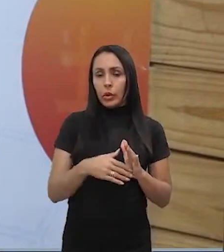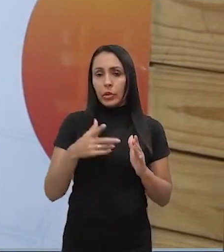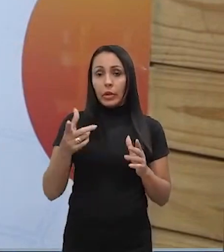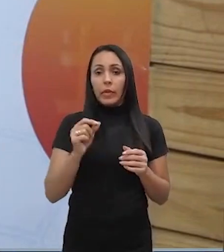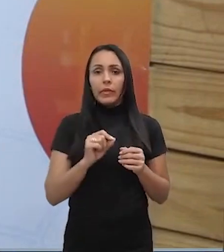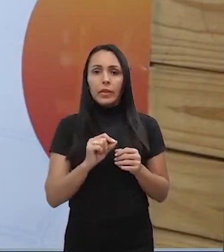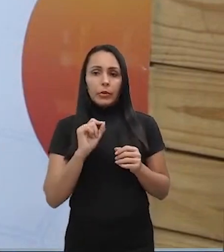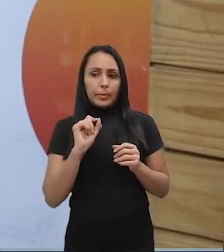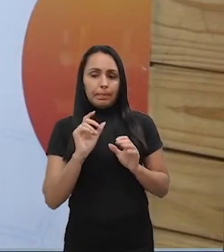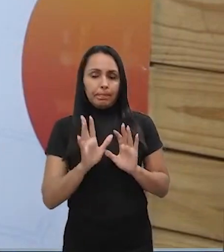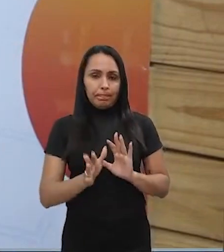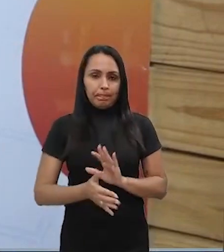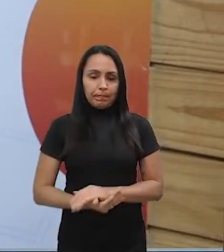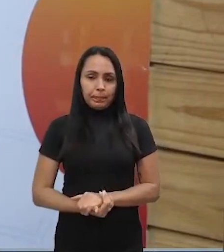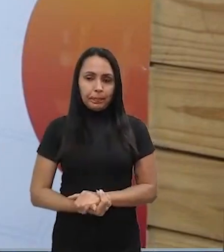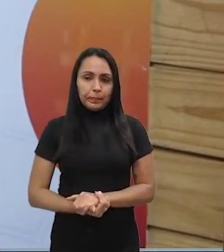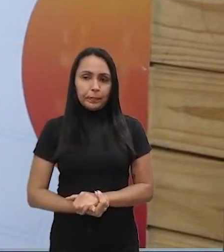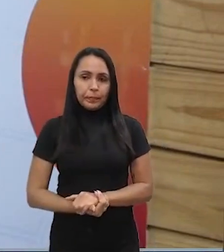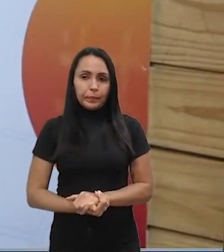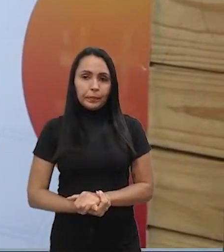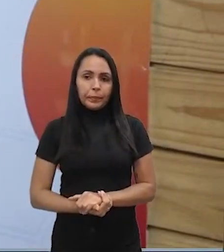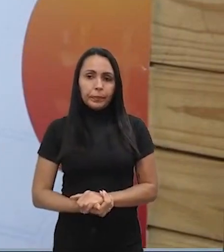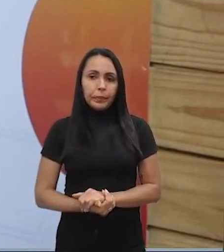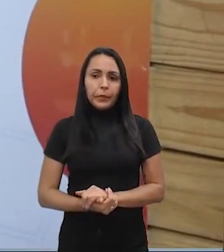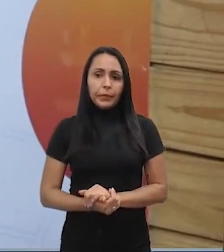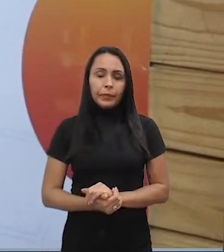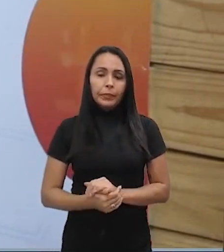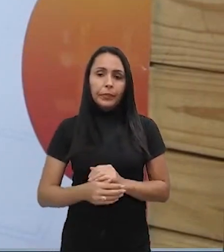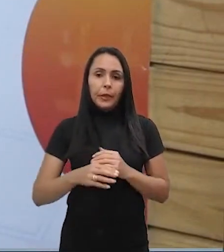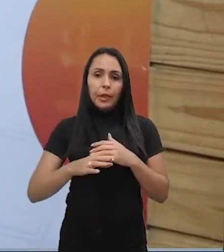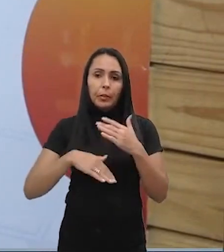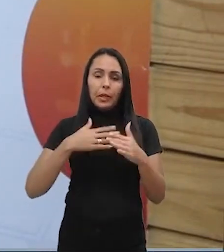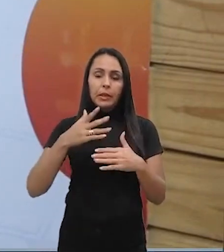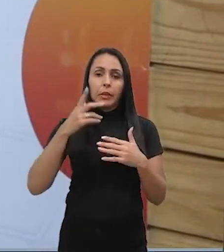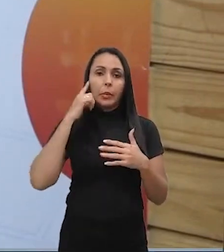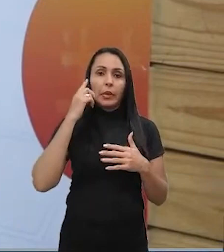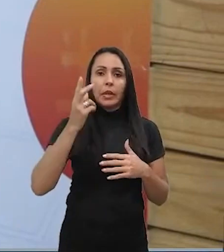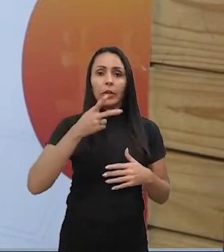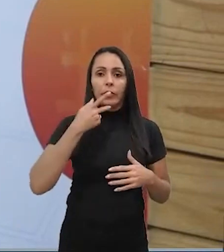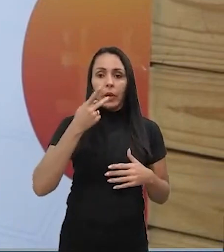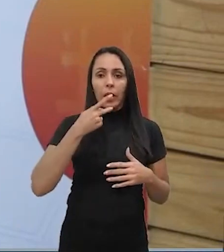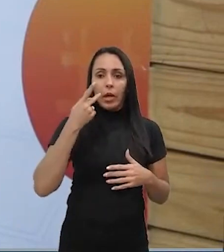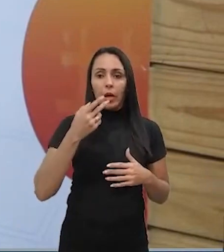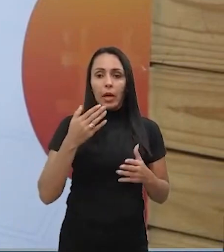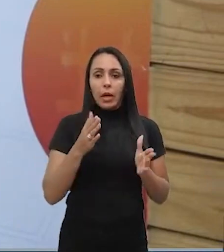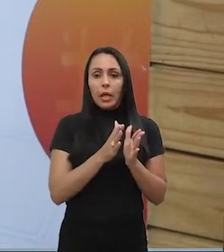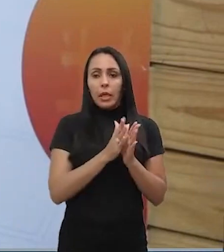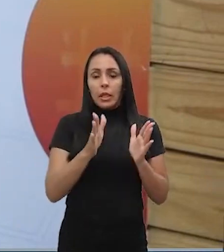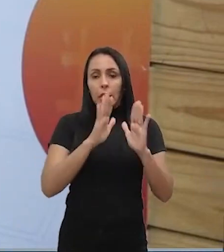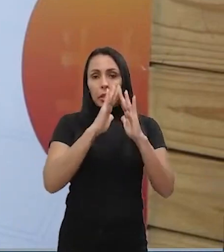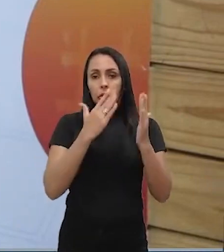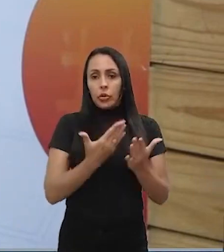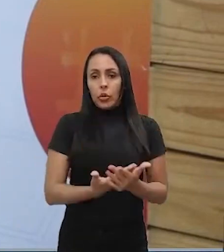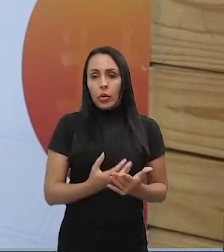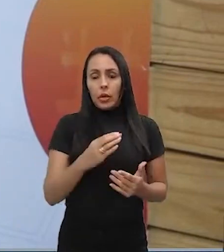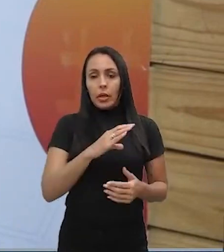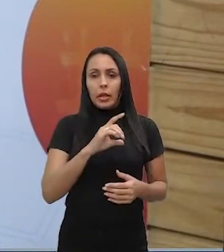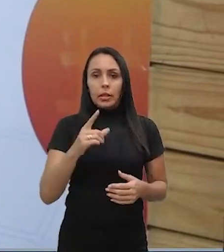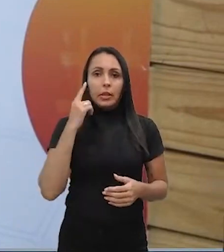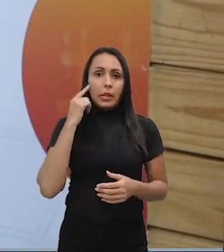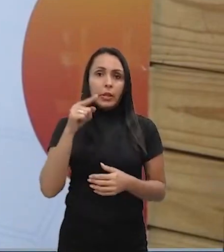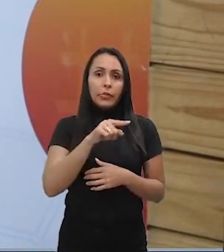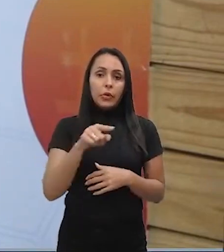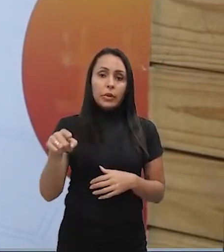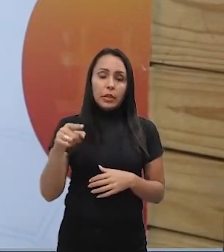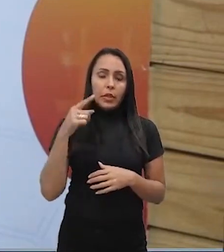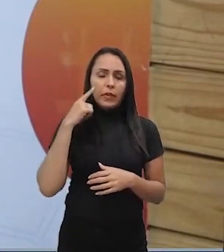fazer o seguinte. A partir dessa necessidade de se falar a respeito das escolas clássicas,